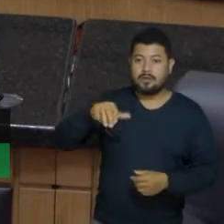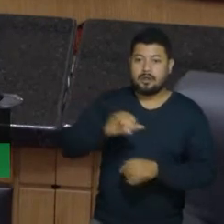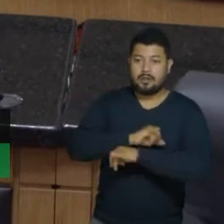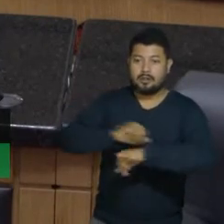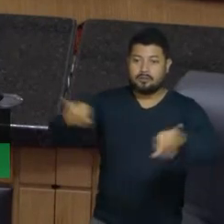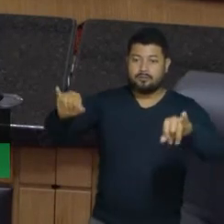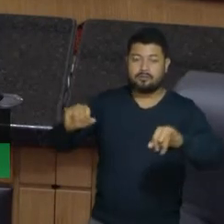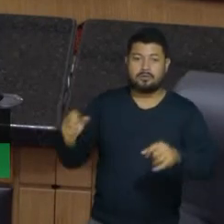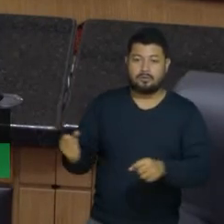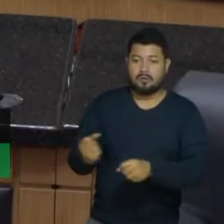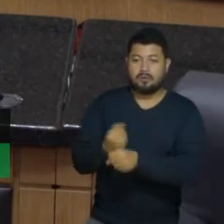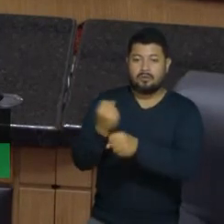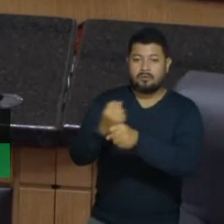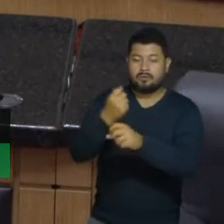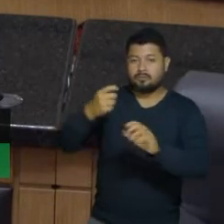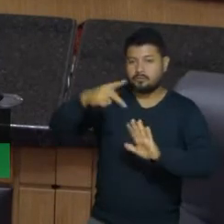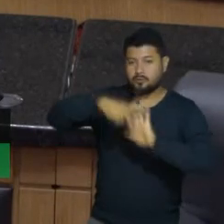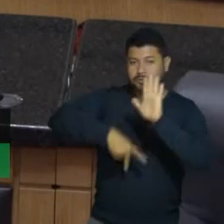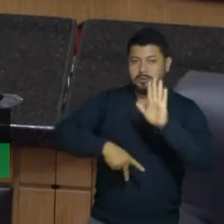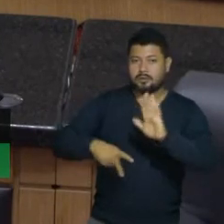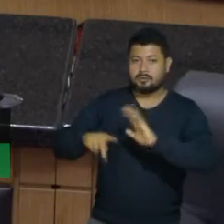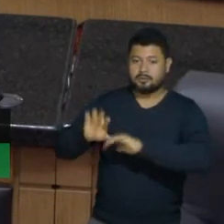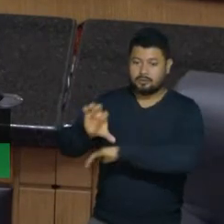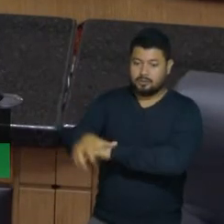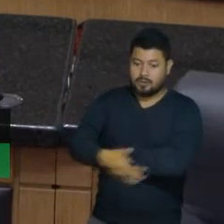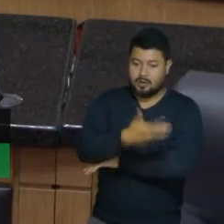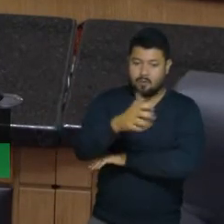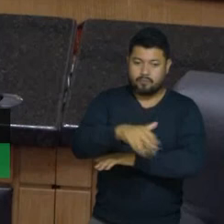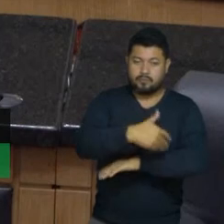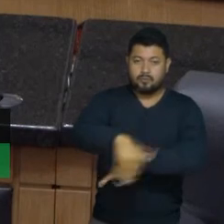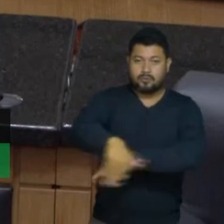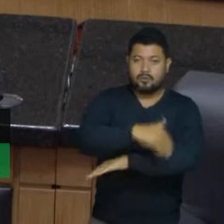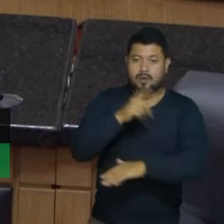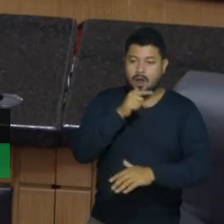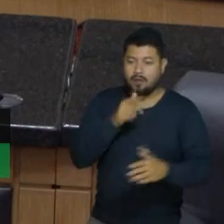Itajaí, já aplicando R$ 16 milhões, sem apoio nenhum